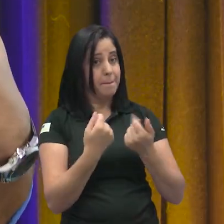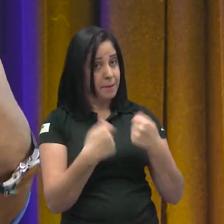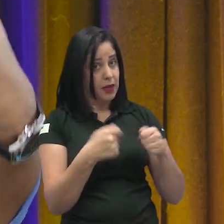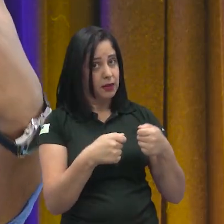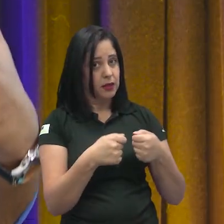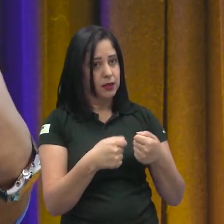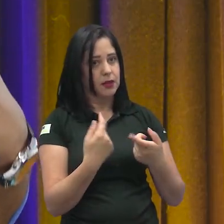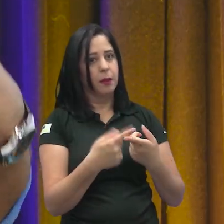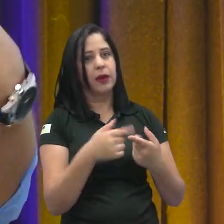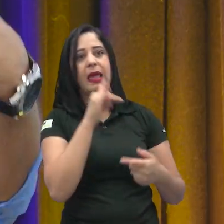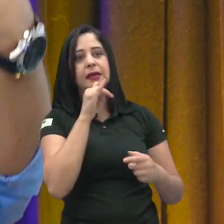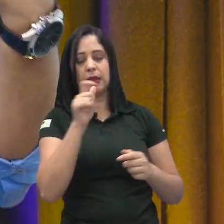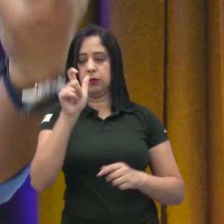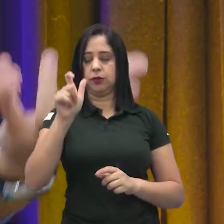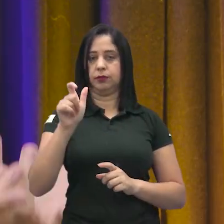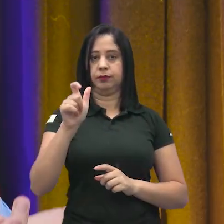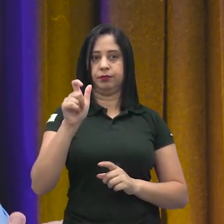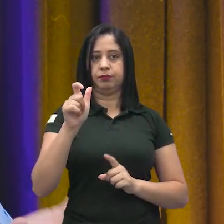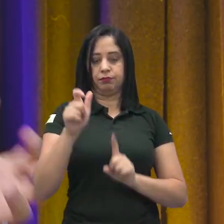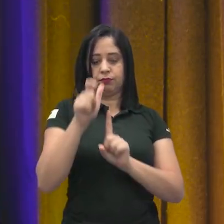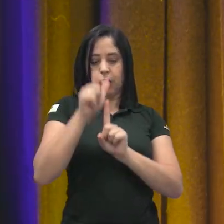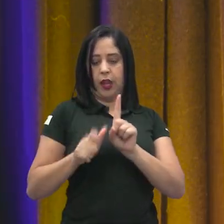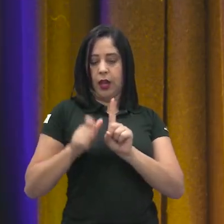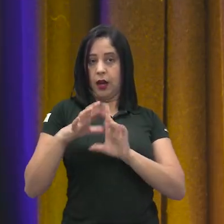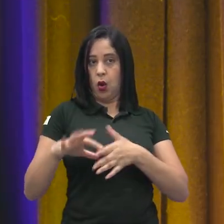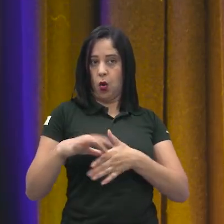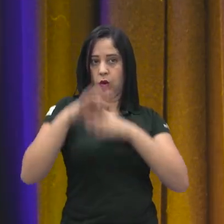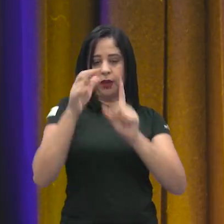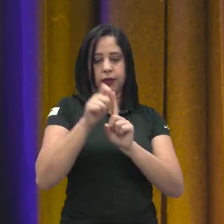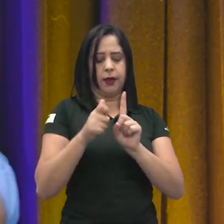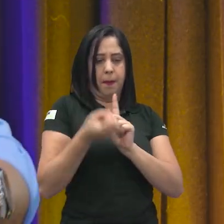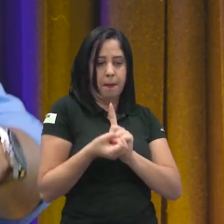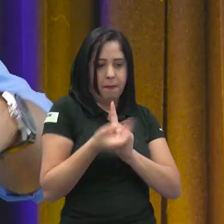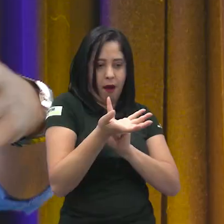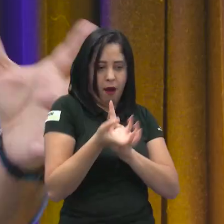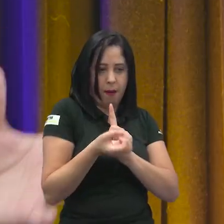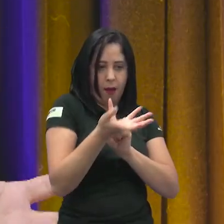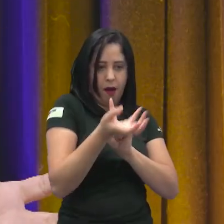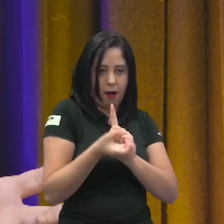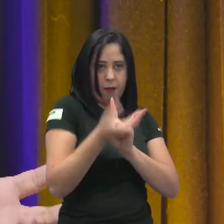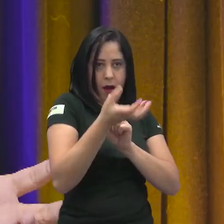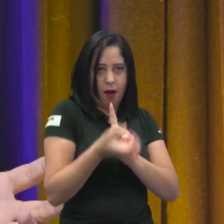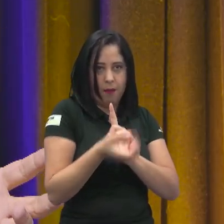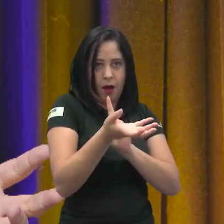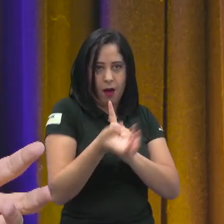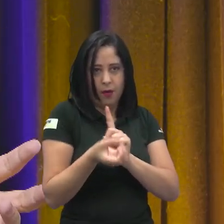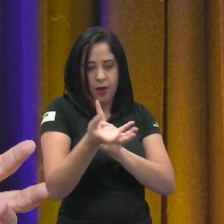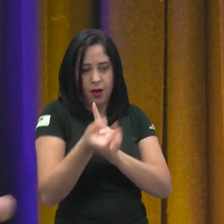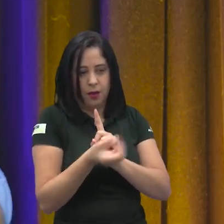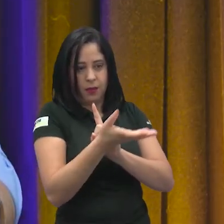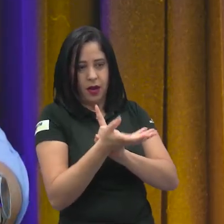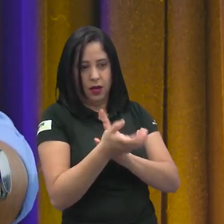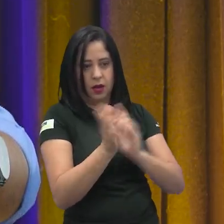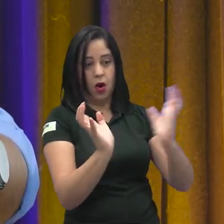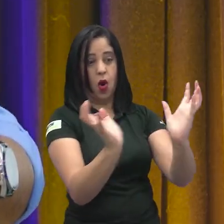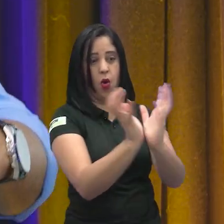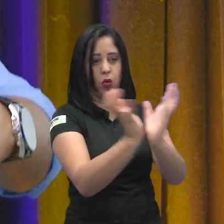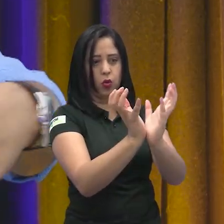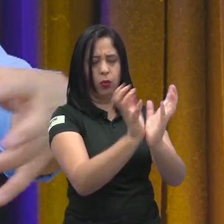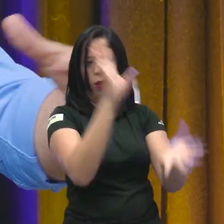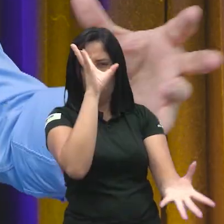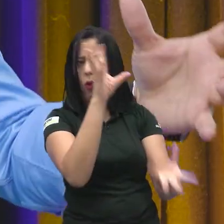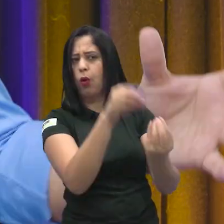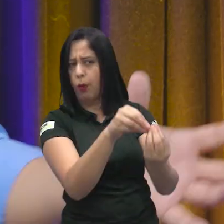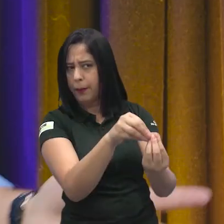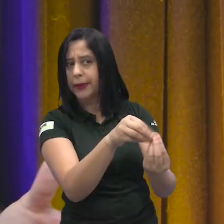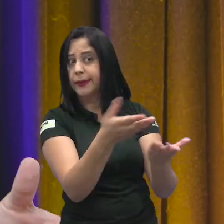aquela pessoa realmente compreendeu a mensagem que foi passada. A partir do momento que você começa a criar uma sinergia